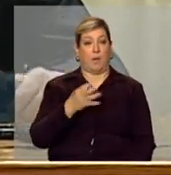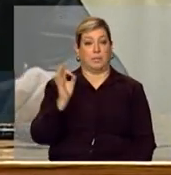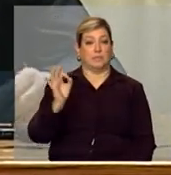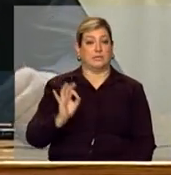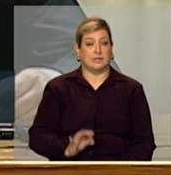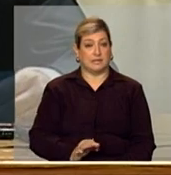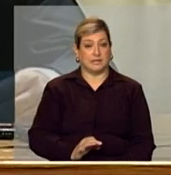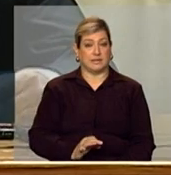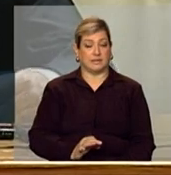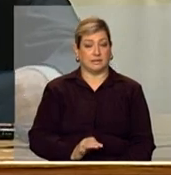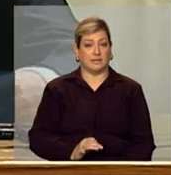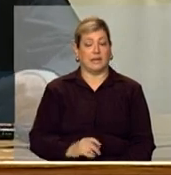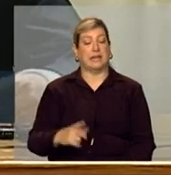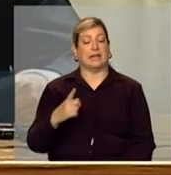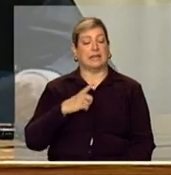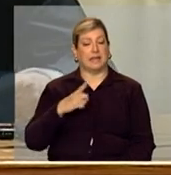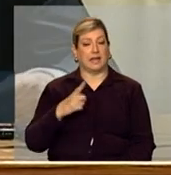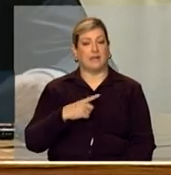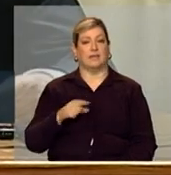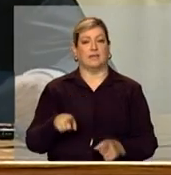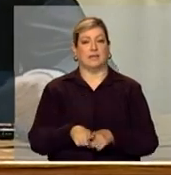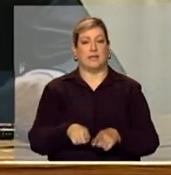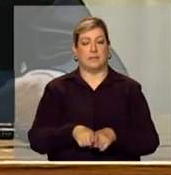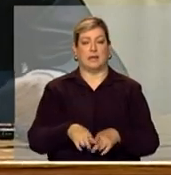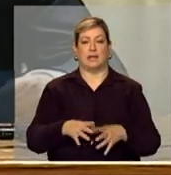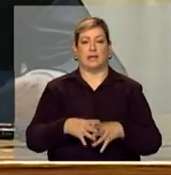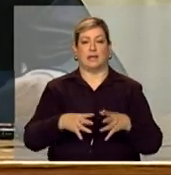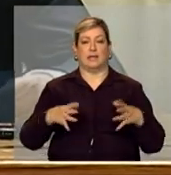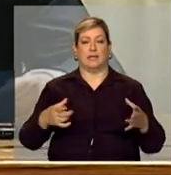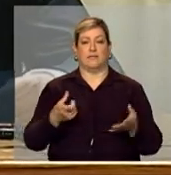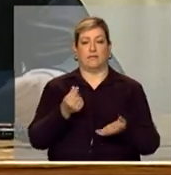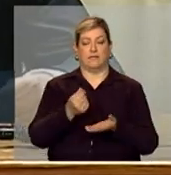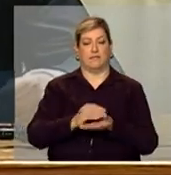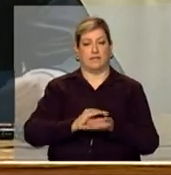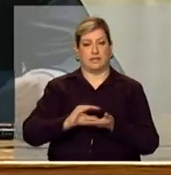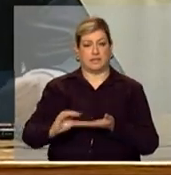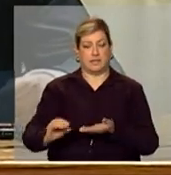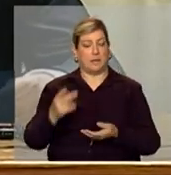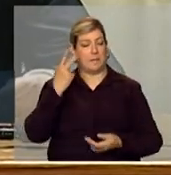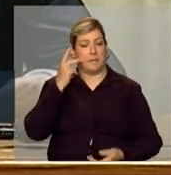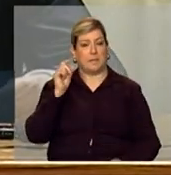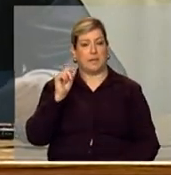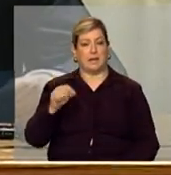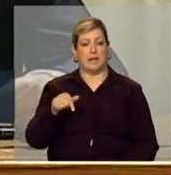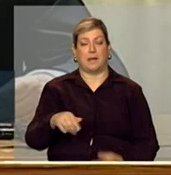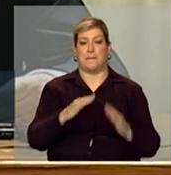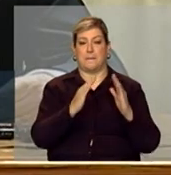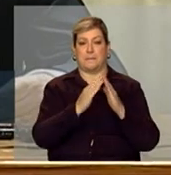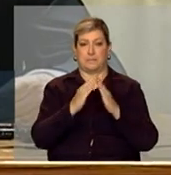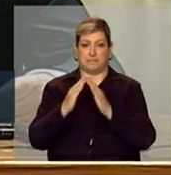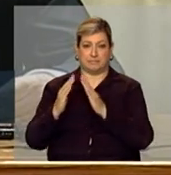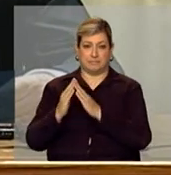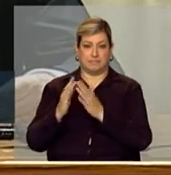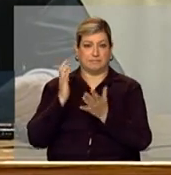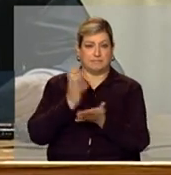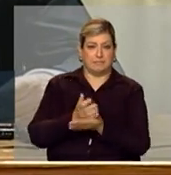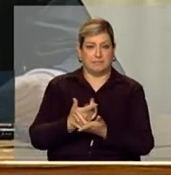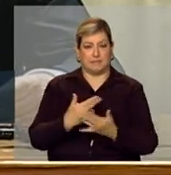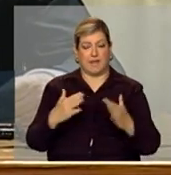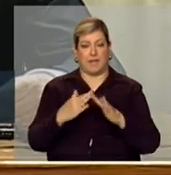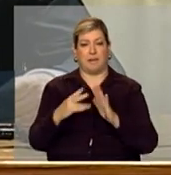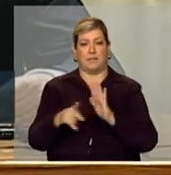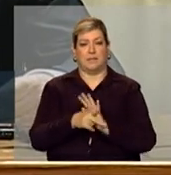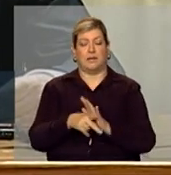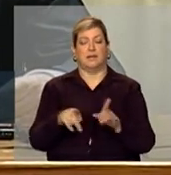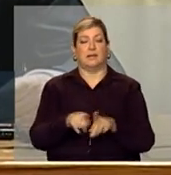4% houve um crescimento do financiamento para eh habitação aumentou